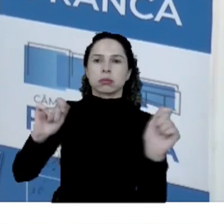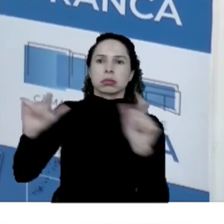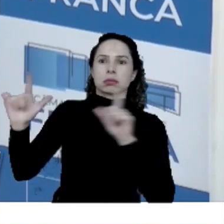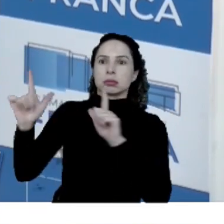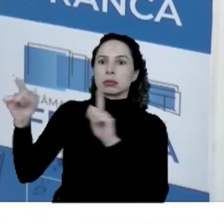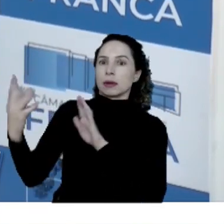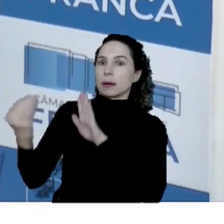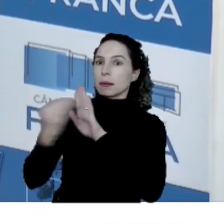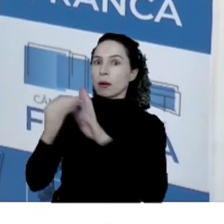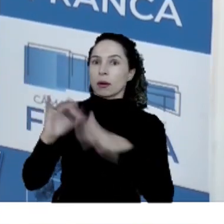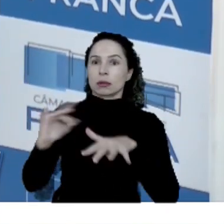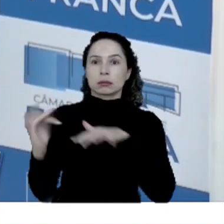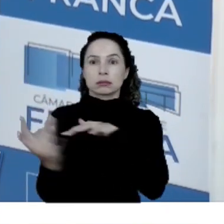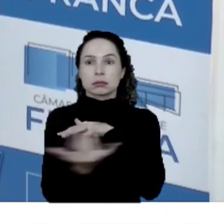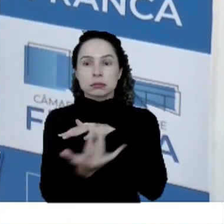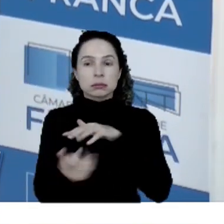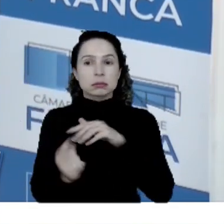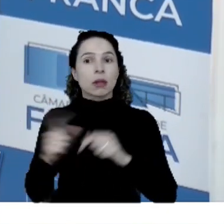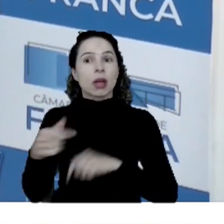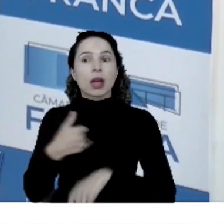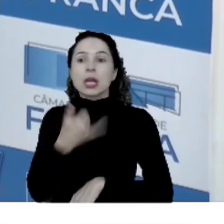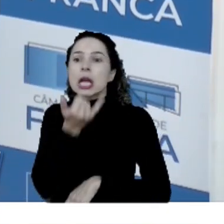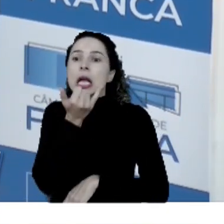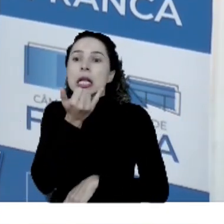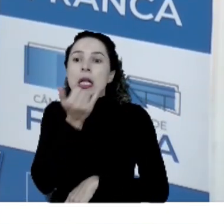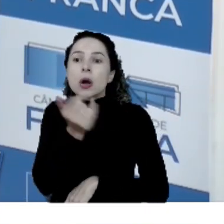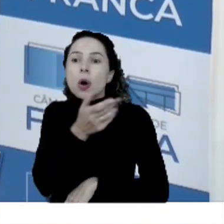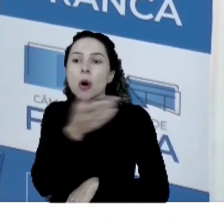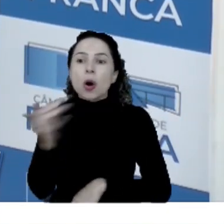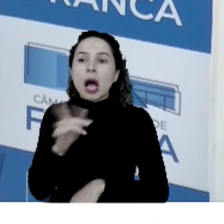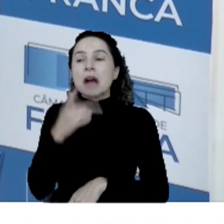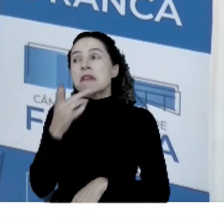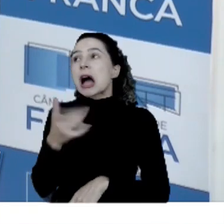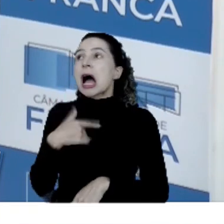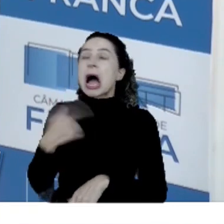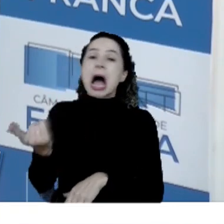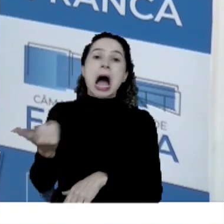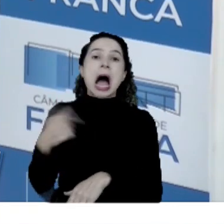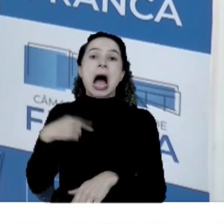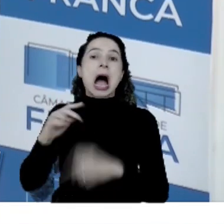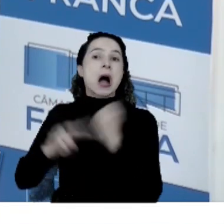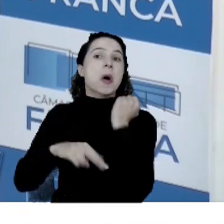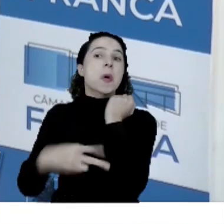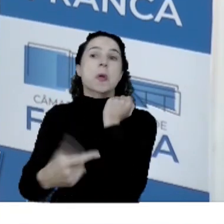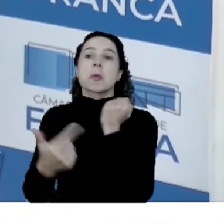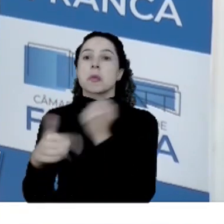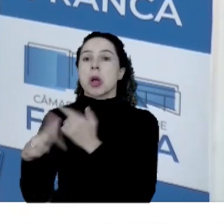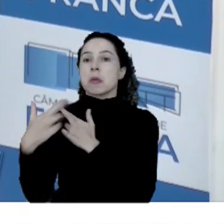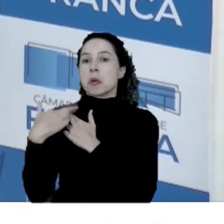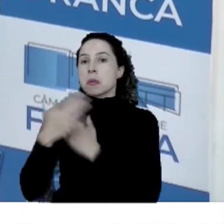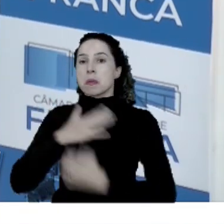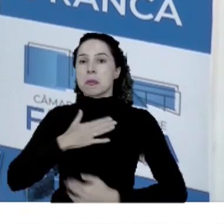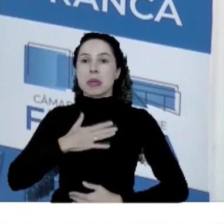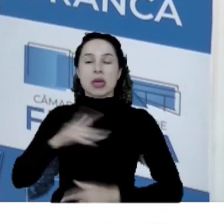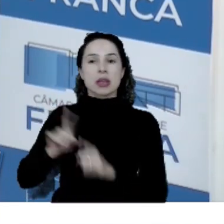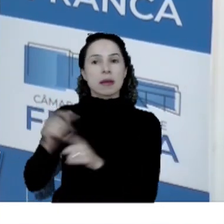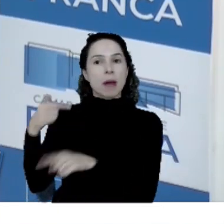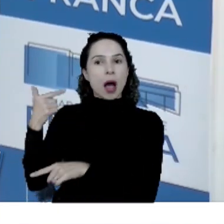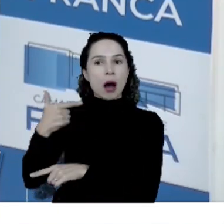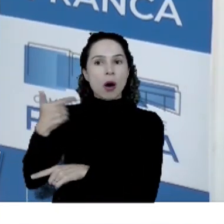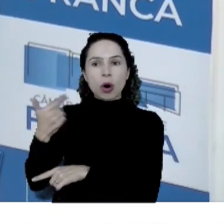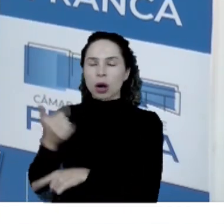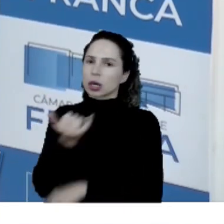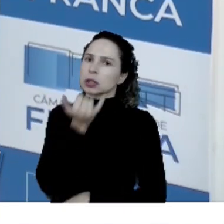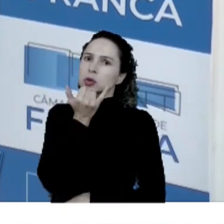redes sociais, me desculpa a senhora que fala que é inconsequente e irresponsável da parte minha e da vereadora Lurdinha. Nós fizemos